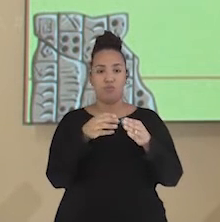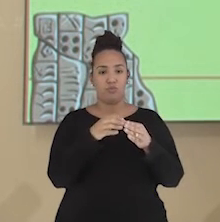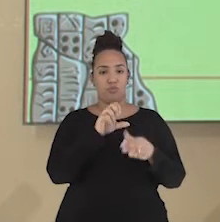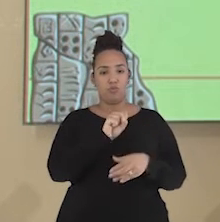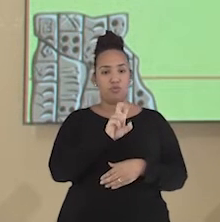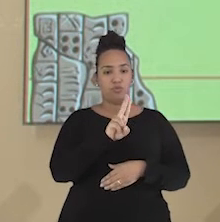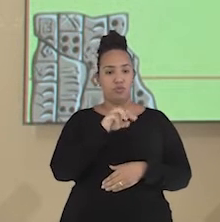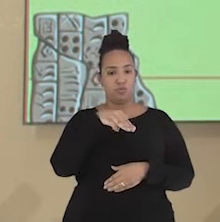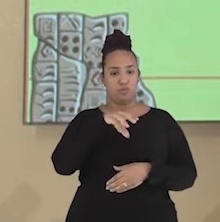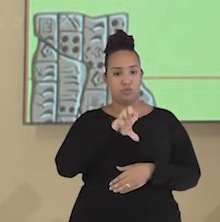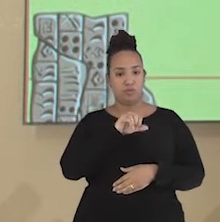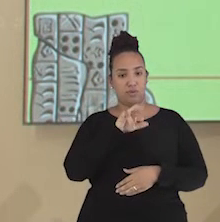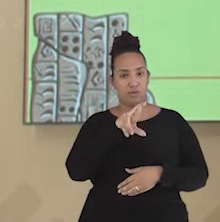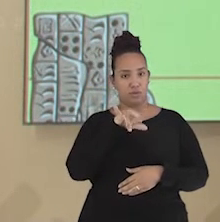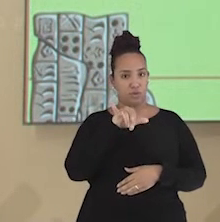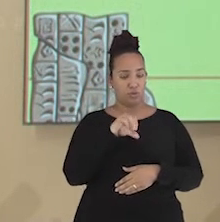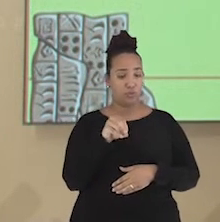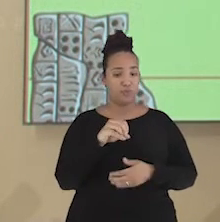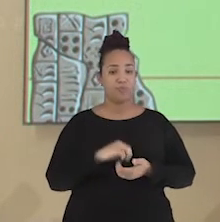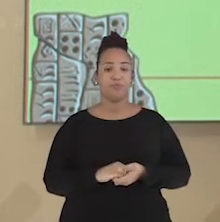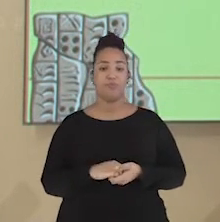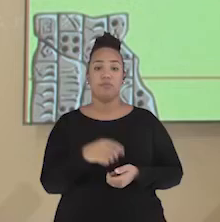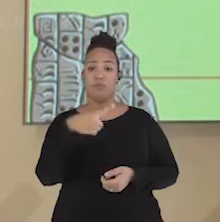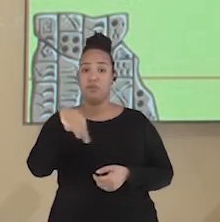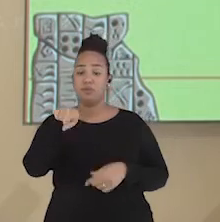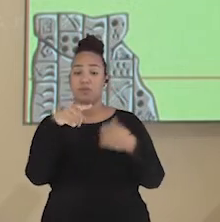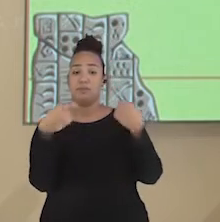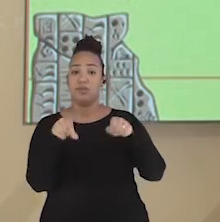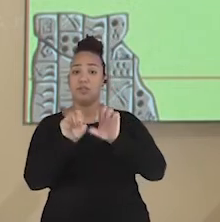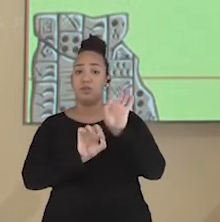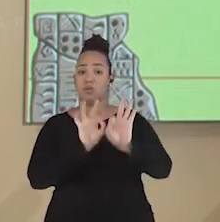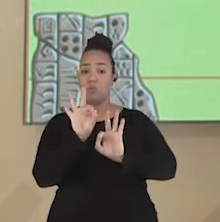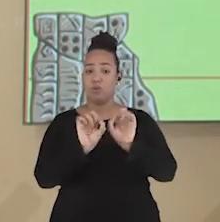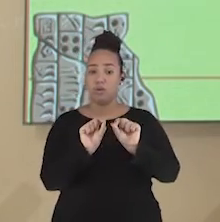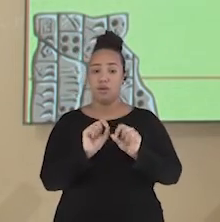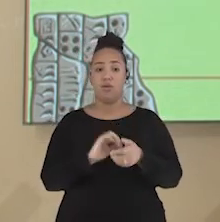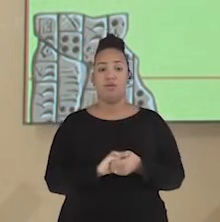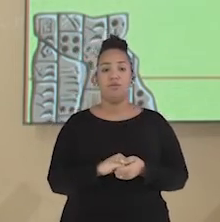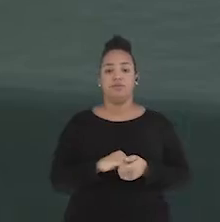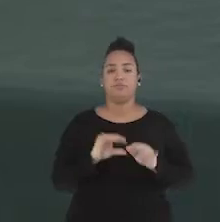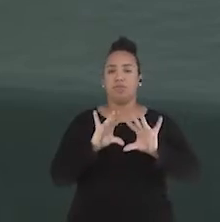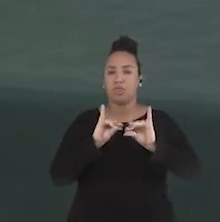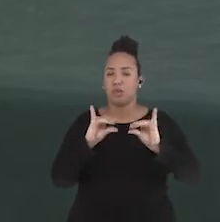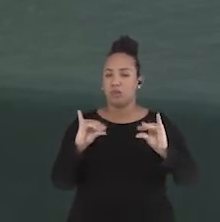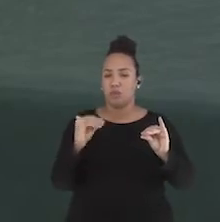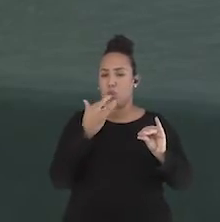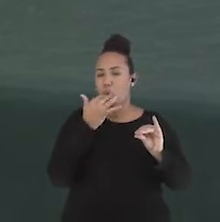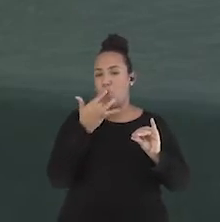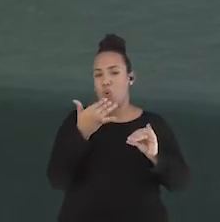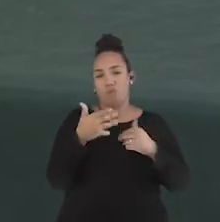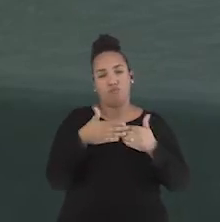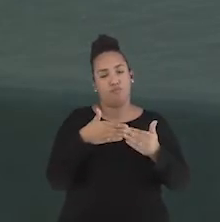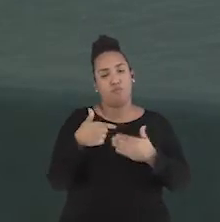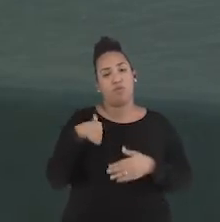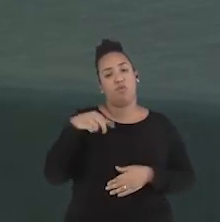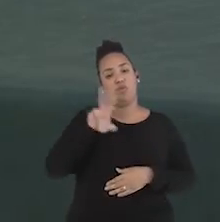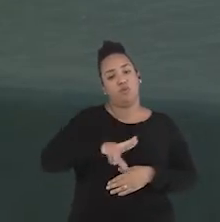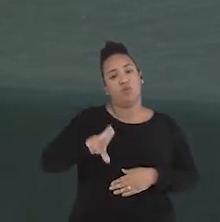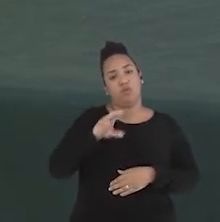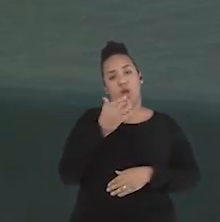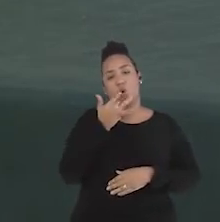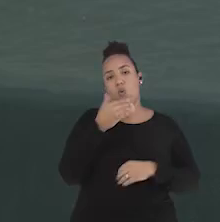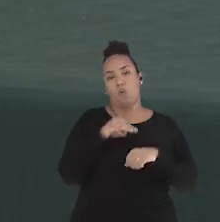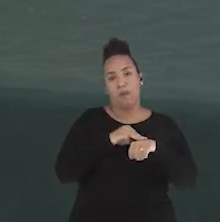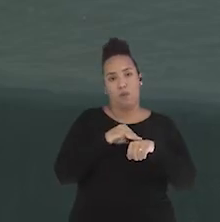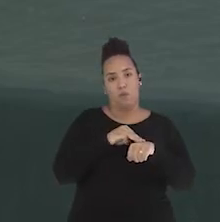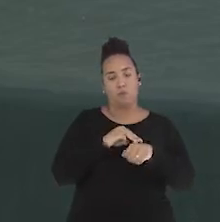sumérios. Anota aí o que você vai precisar. Vamos pegar uma massinha de modelar, na cor que você quiser. Eu vou usar marrom